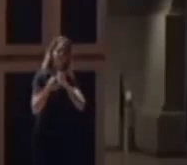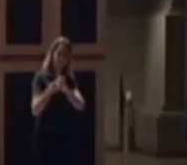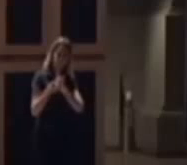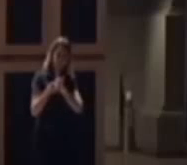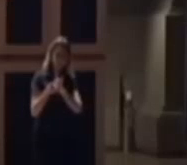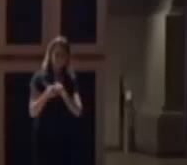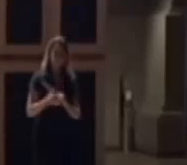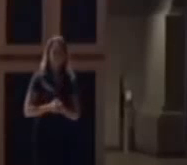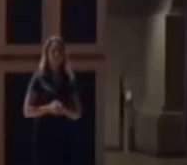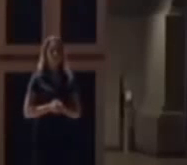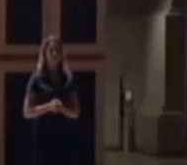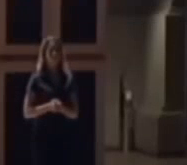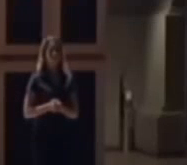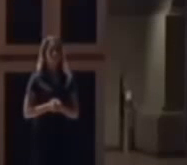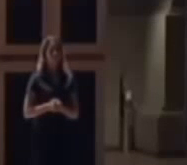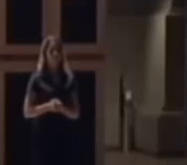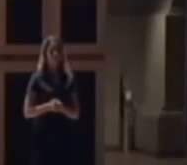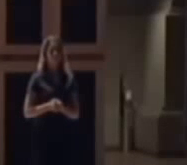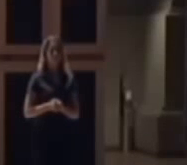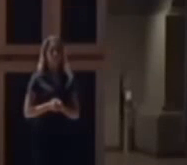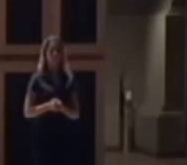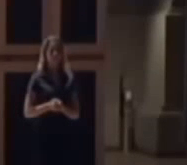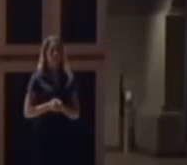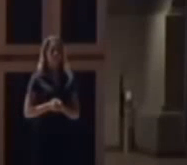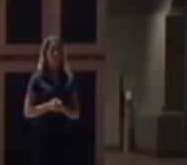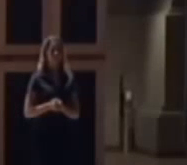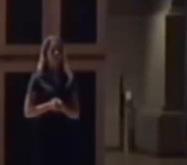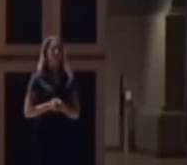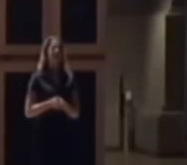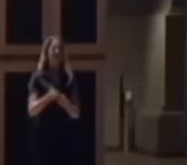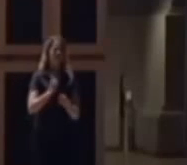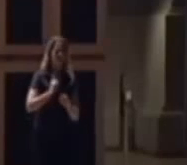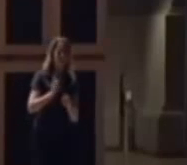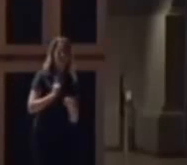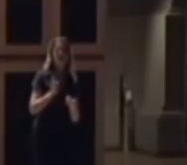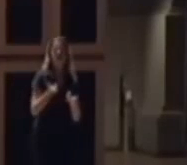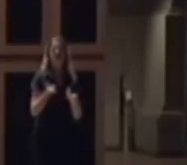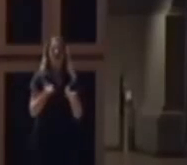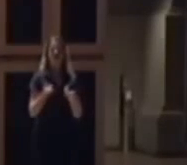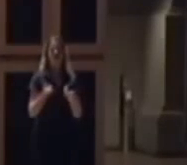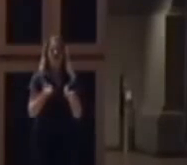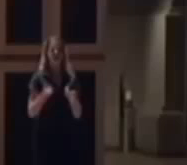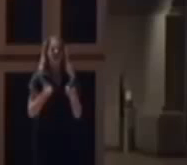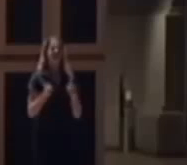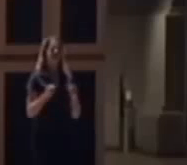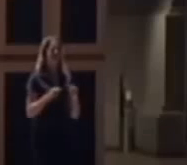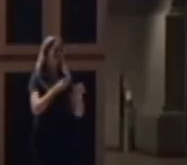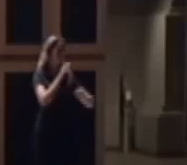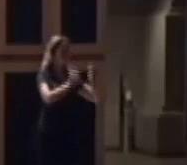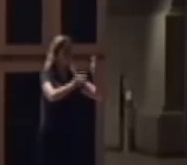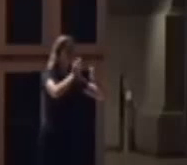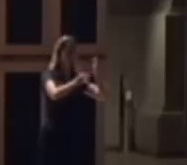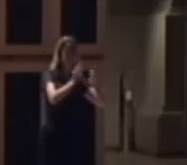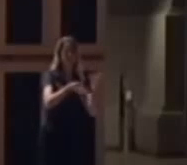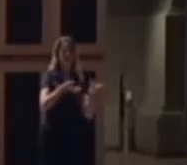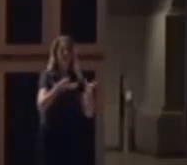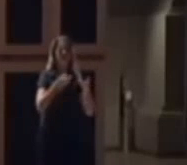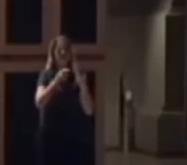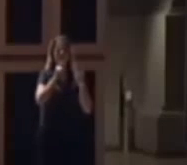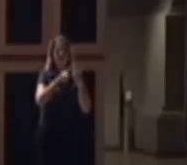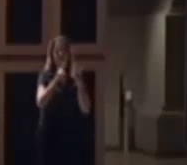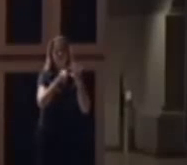Então, desde pareceres técnicos do órgão estatal parceiro, até assessoria jurídica, a própria